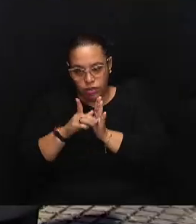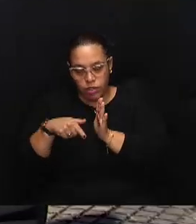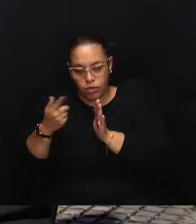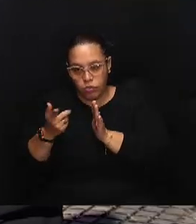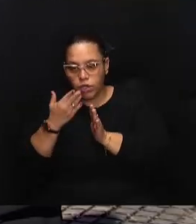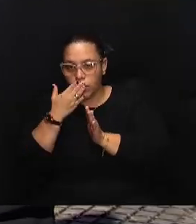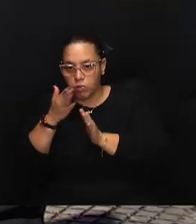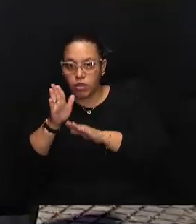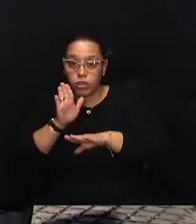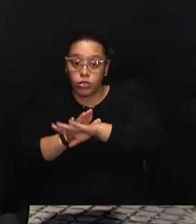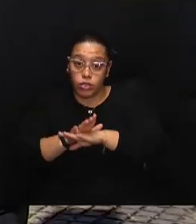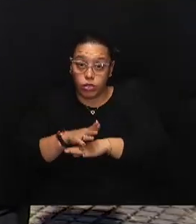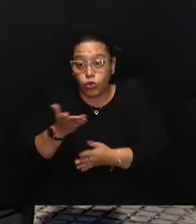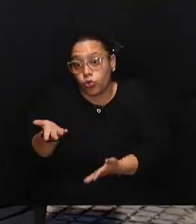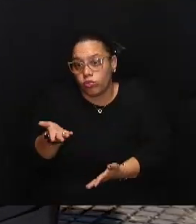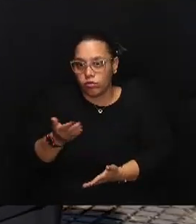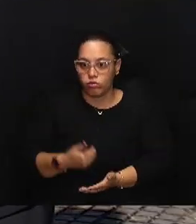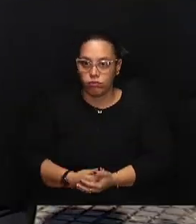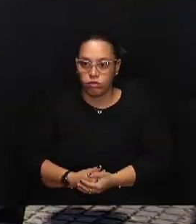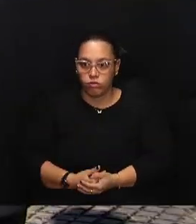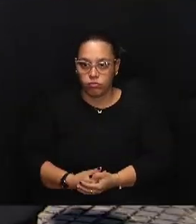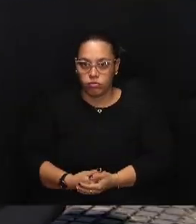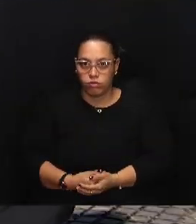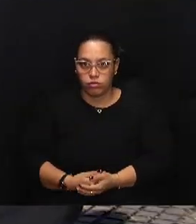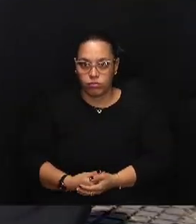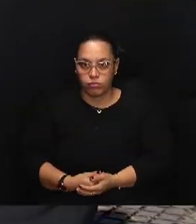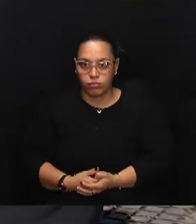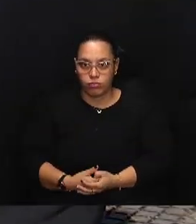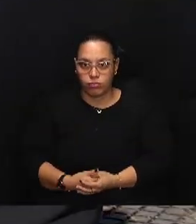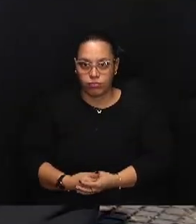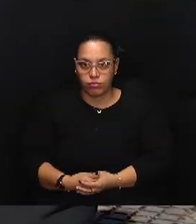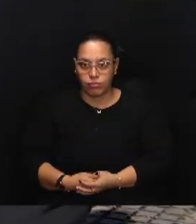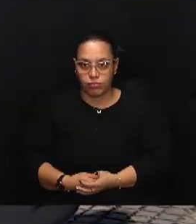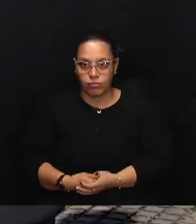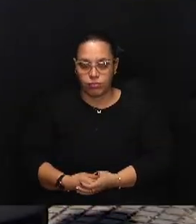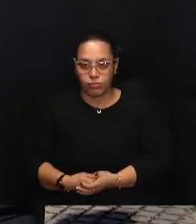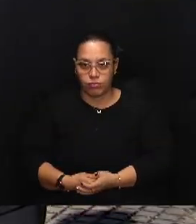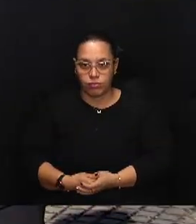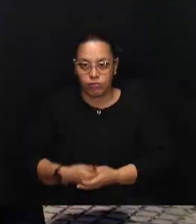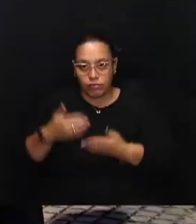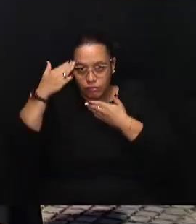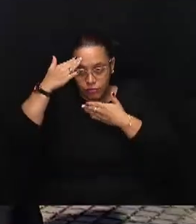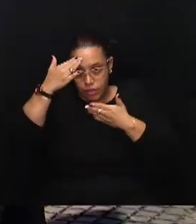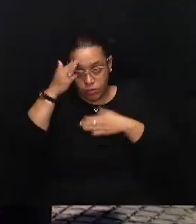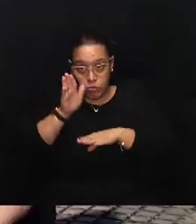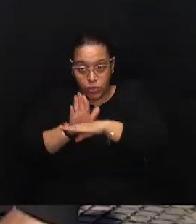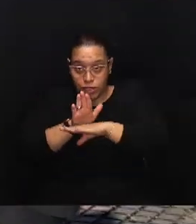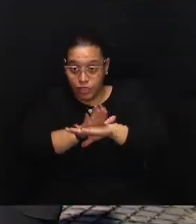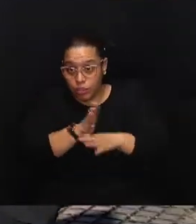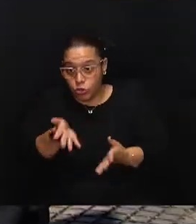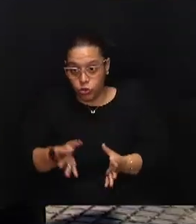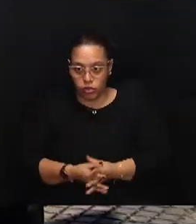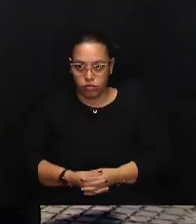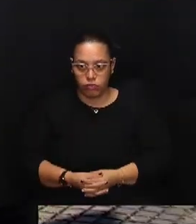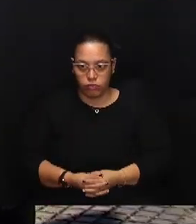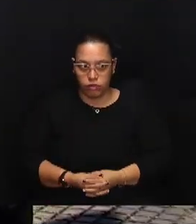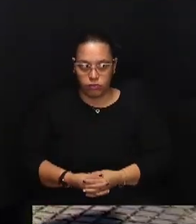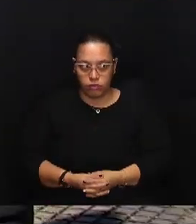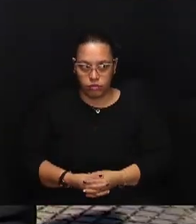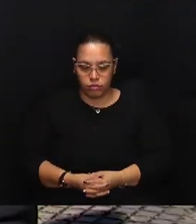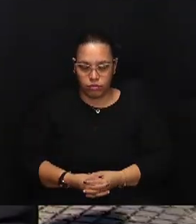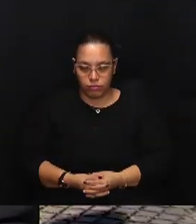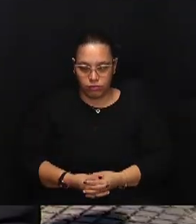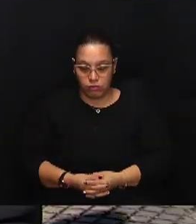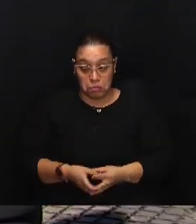e ela ajuda. As pessoas estão cheias de placa lá de agradecimento porque ela ajuda. Então o